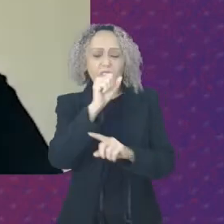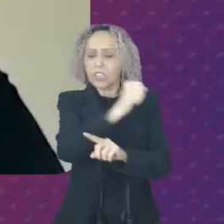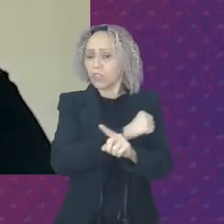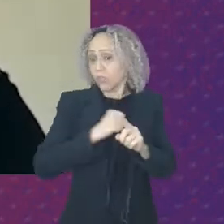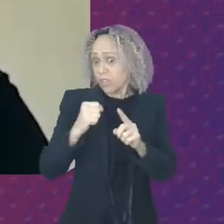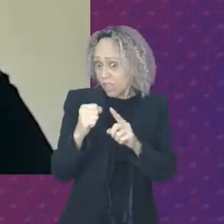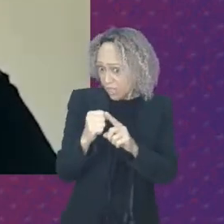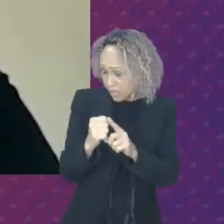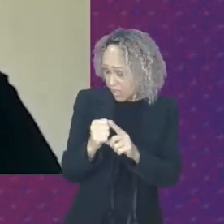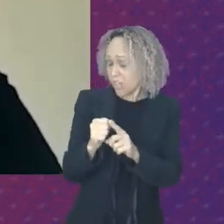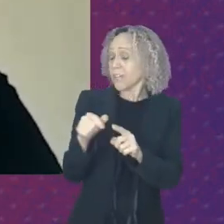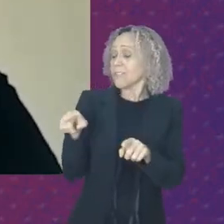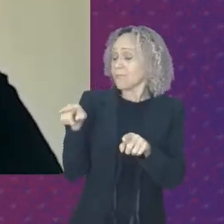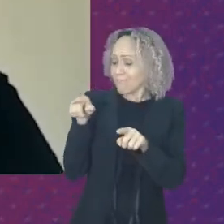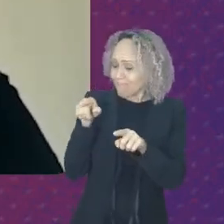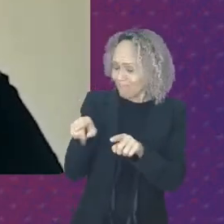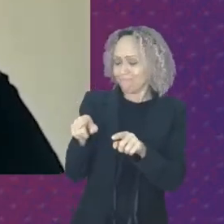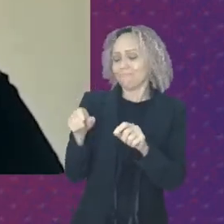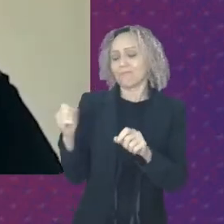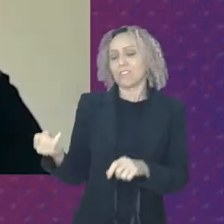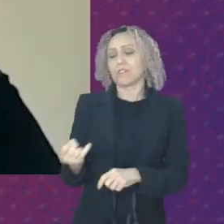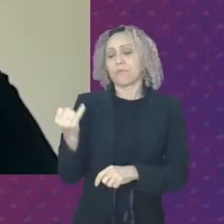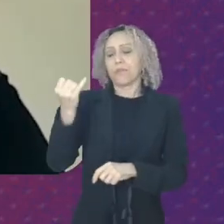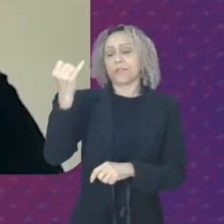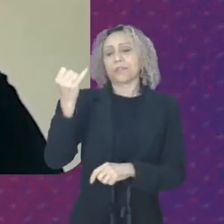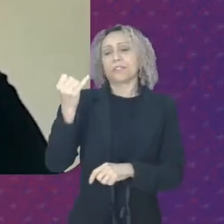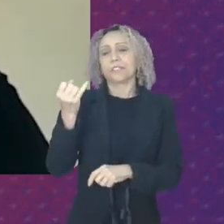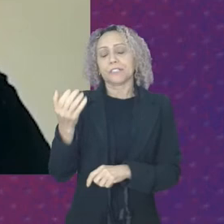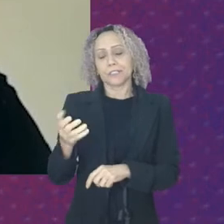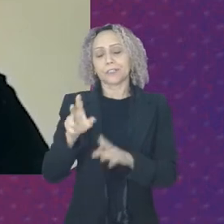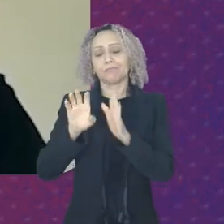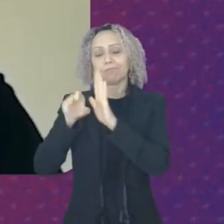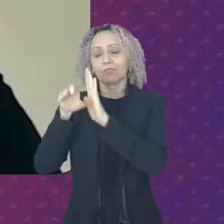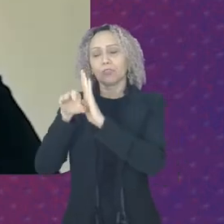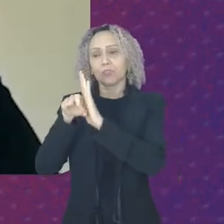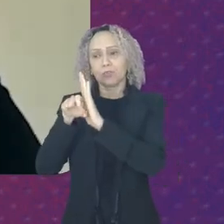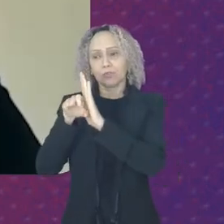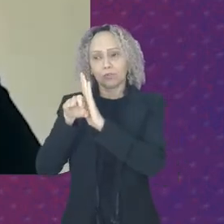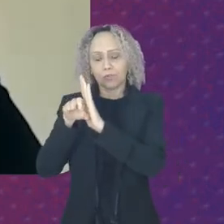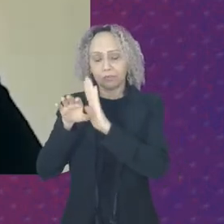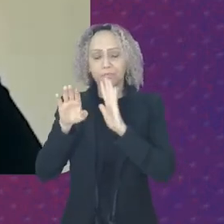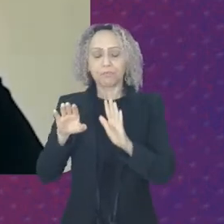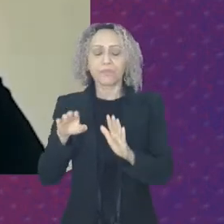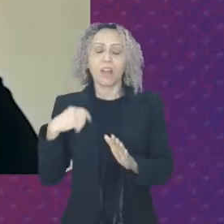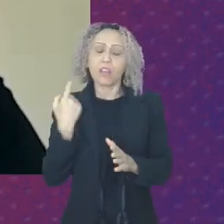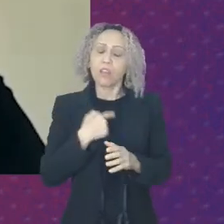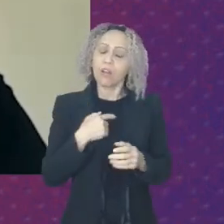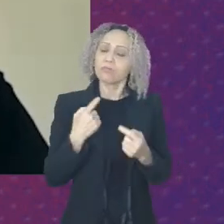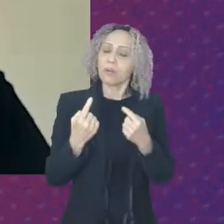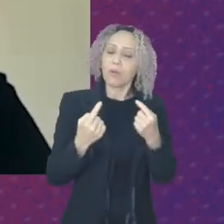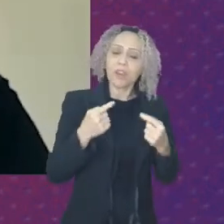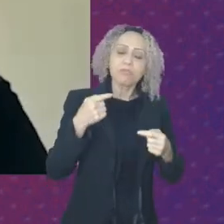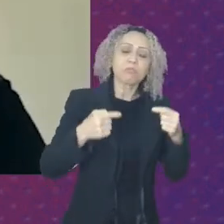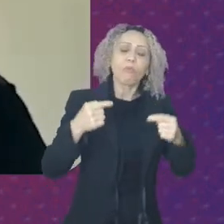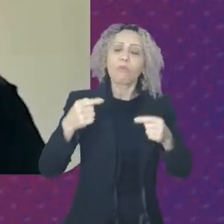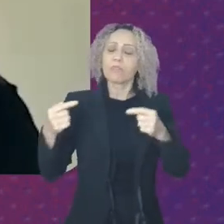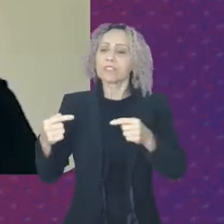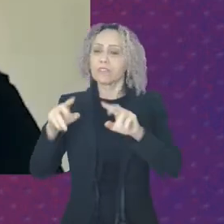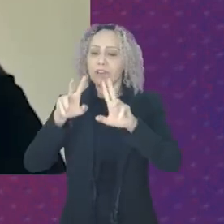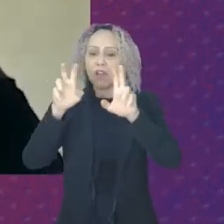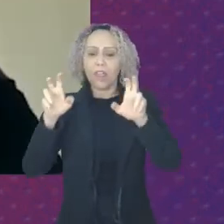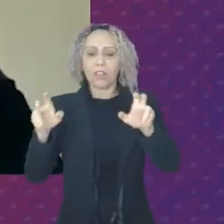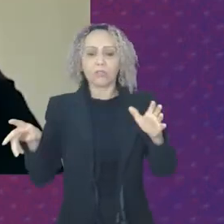sociedade. A gente vive um momento político e social onde vários assuntos são de interesse público. Mas como é que a